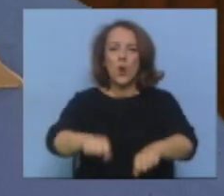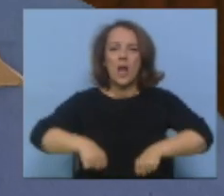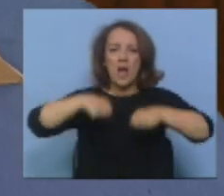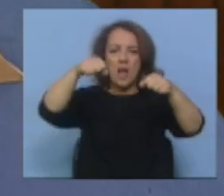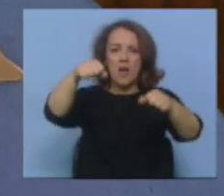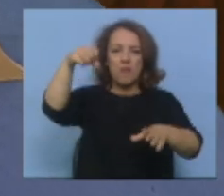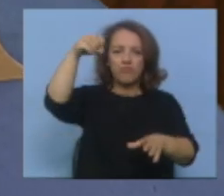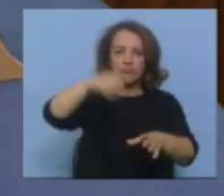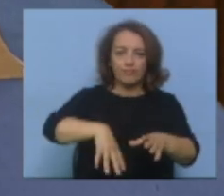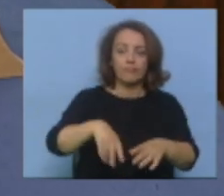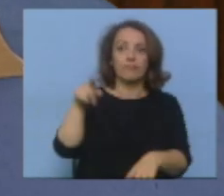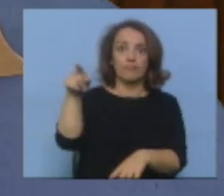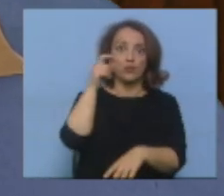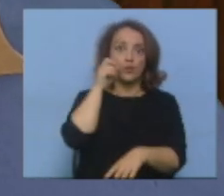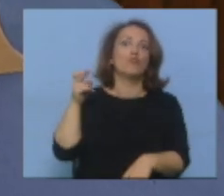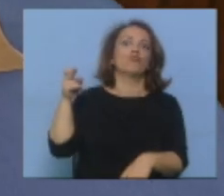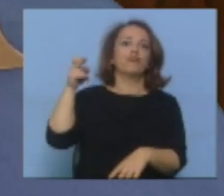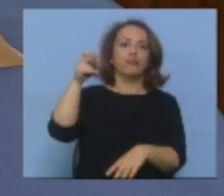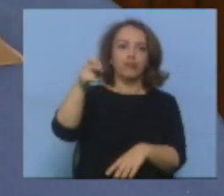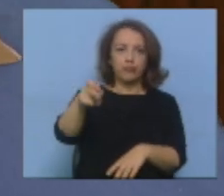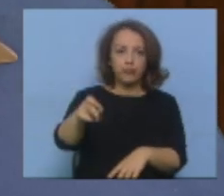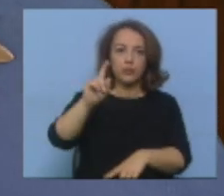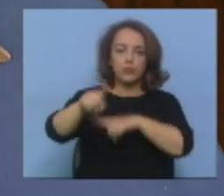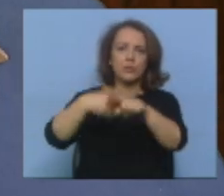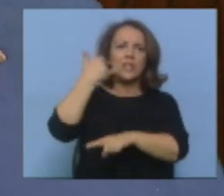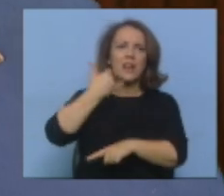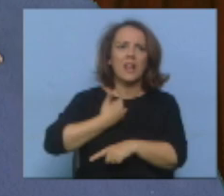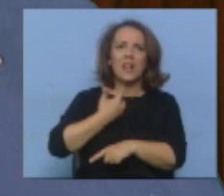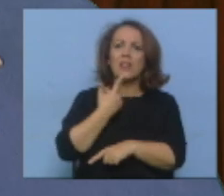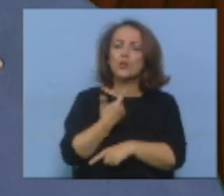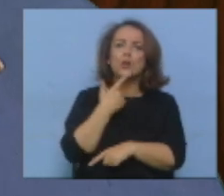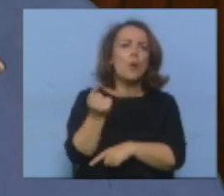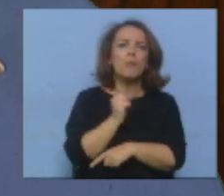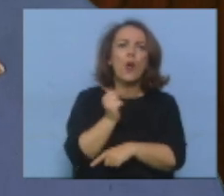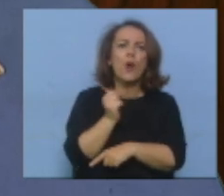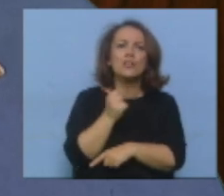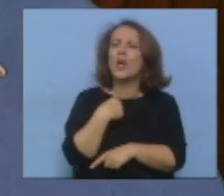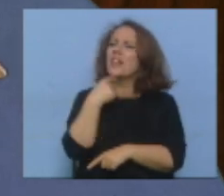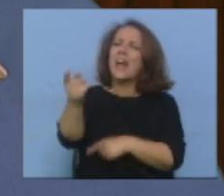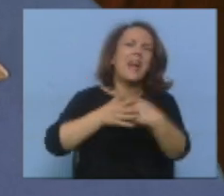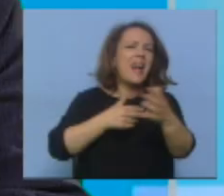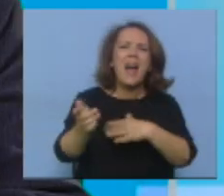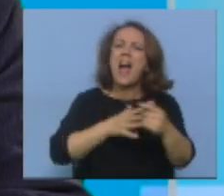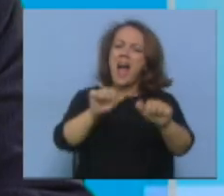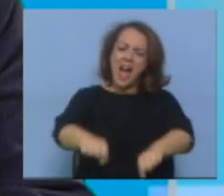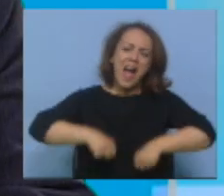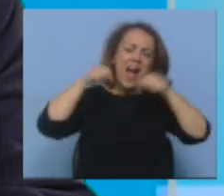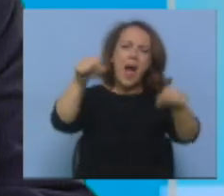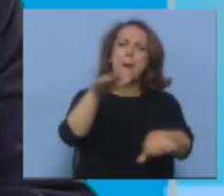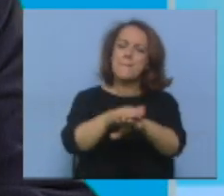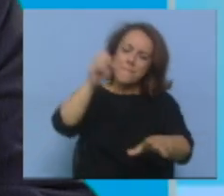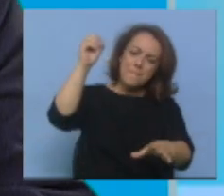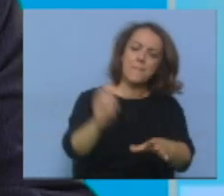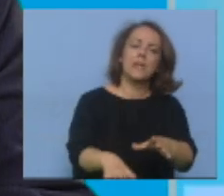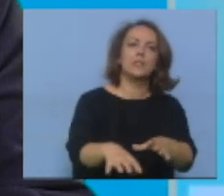Não é? Ele vai lá, depois me liga, eu não posso fazer isso. Põe logo a porcaria do peixe na arca.